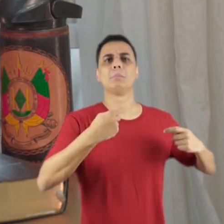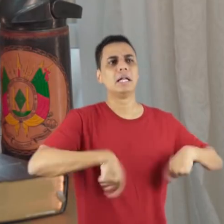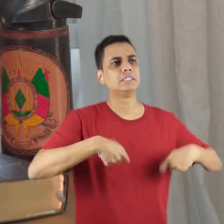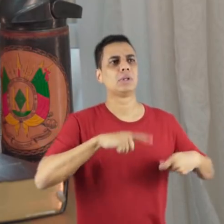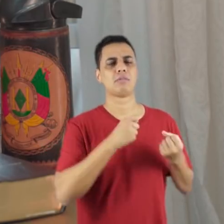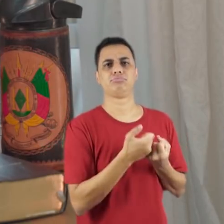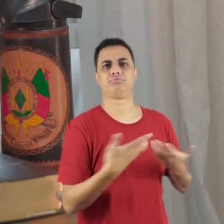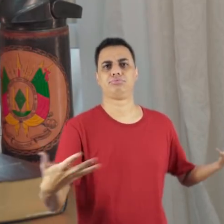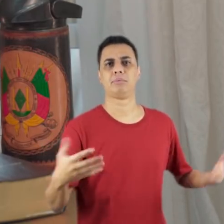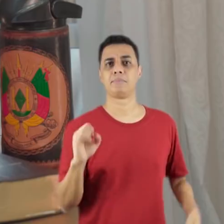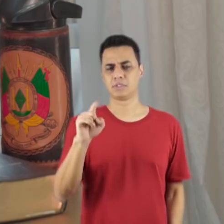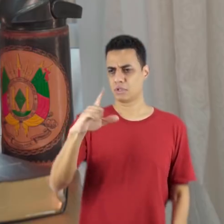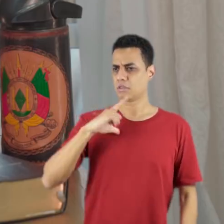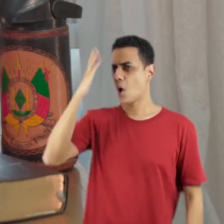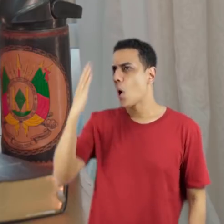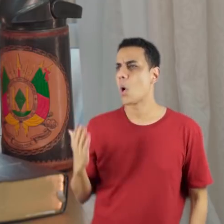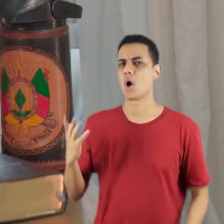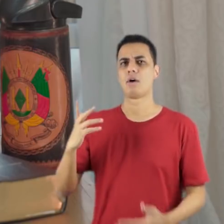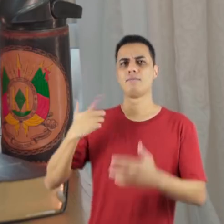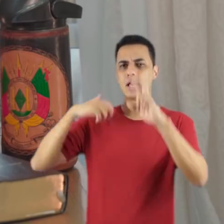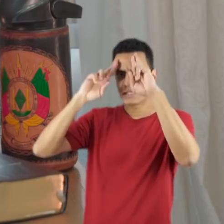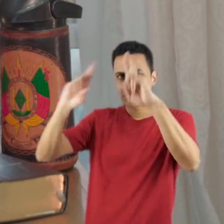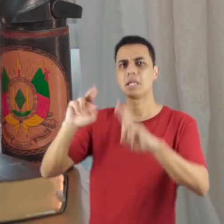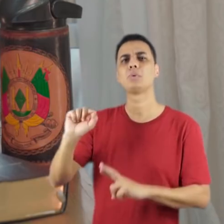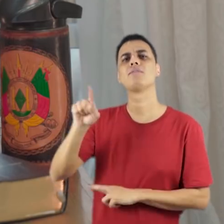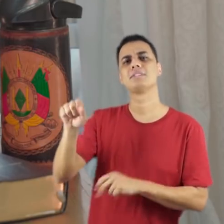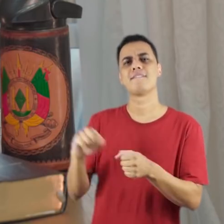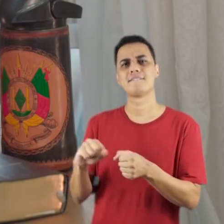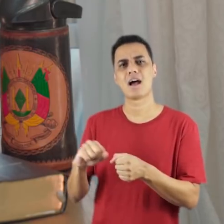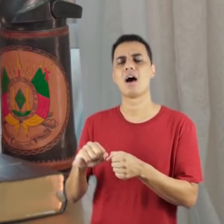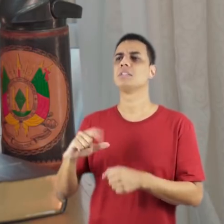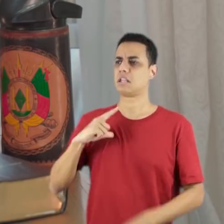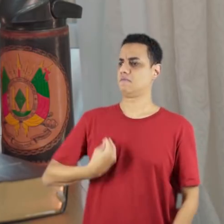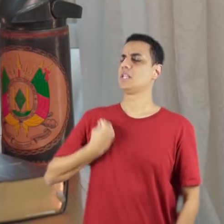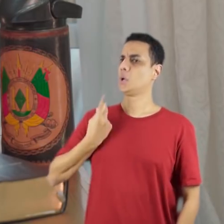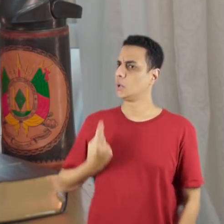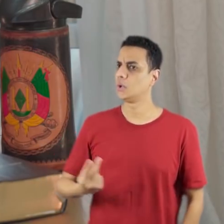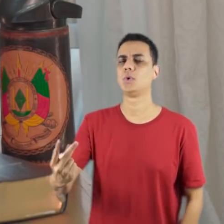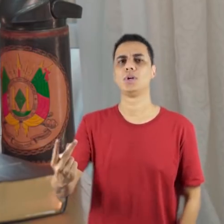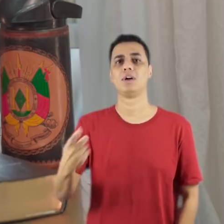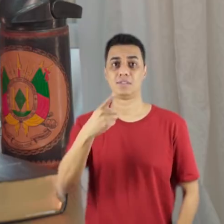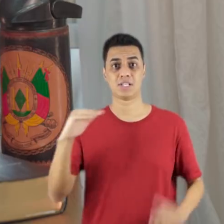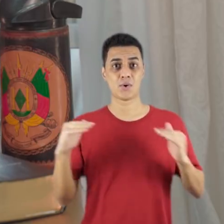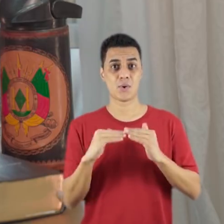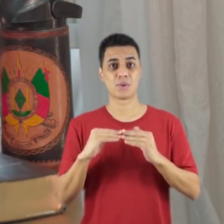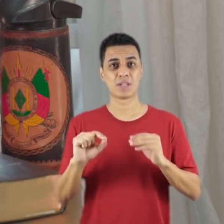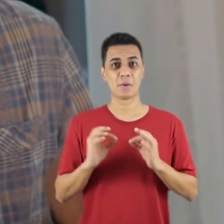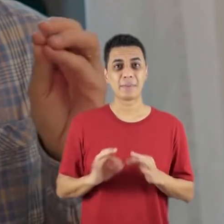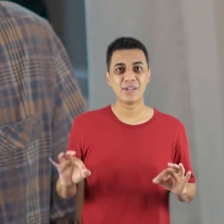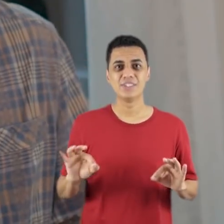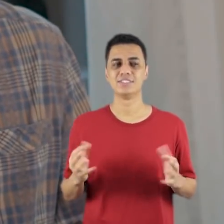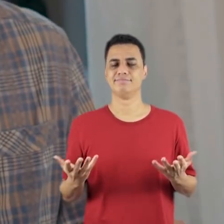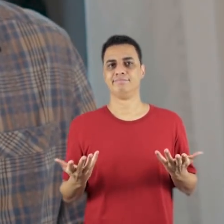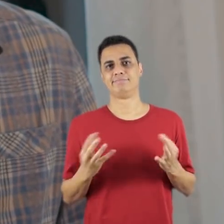tu é respeitado por quem é e pelo que tu faz, e a promessa de uma vida longa, tu vai concordar comigo que a humildade está correndo perigo, não é verdade?